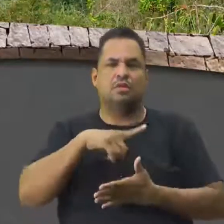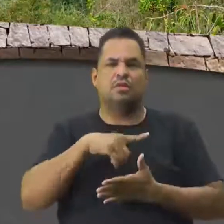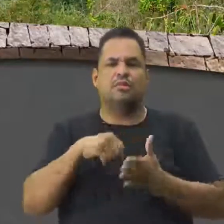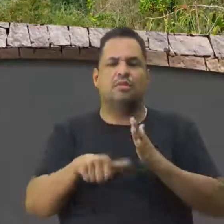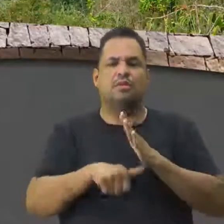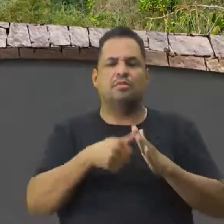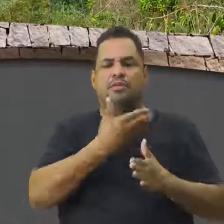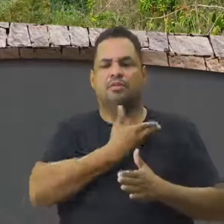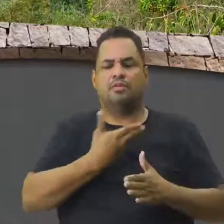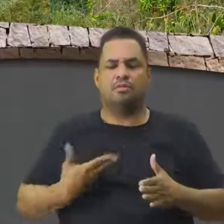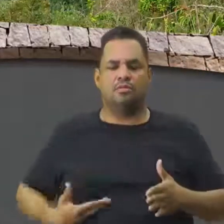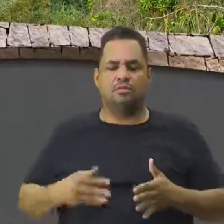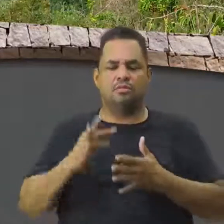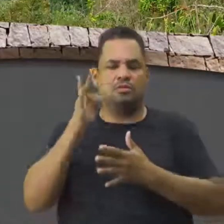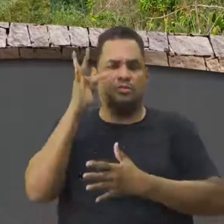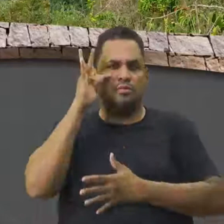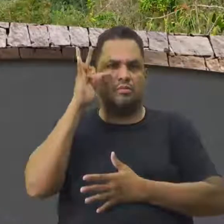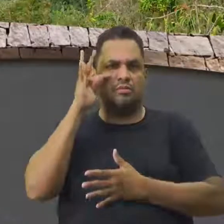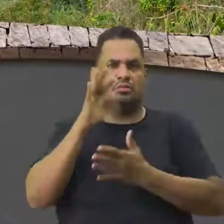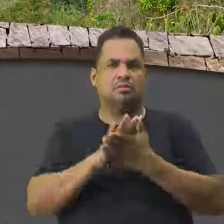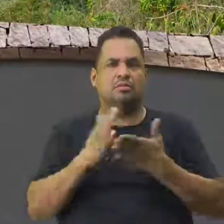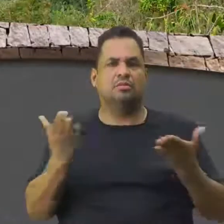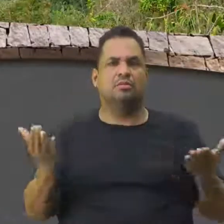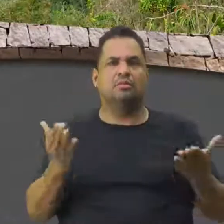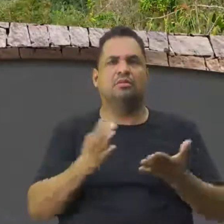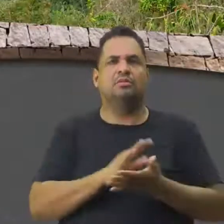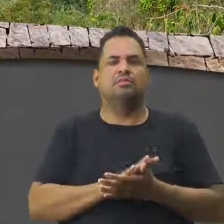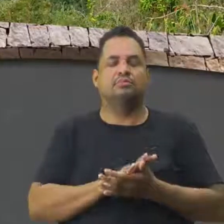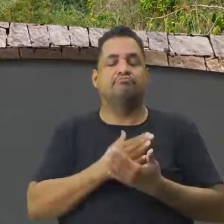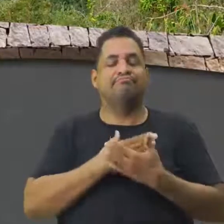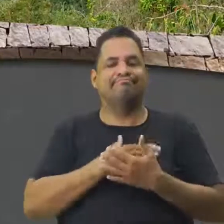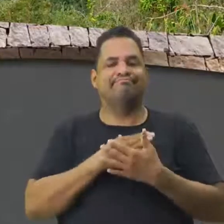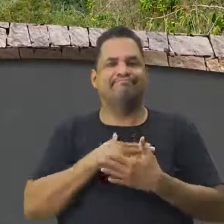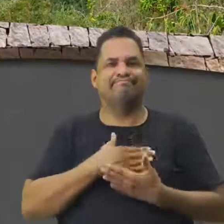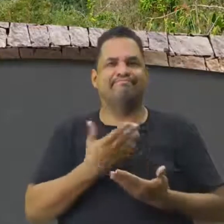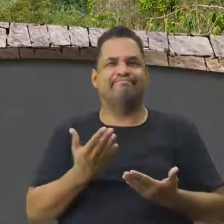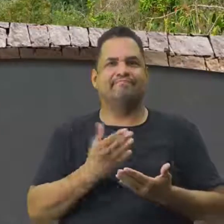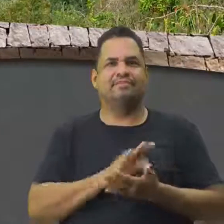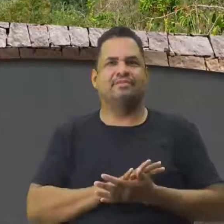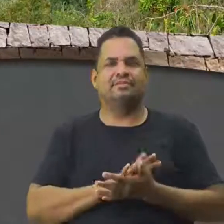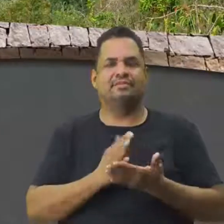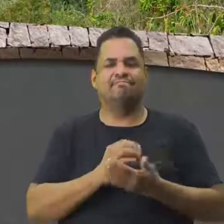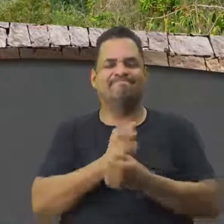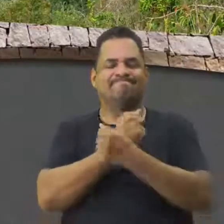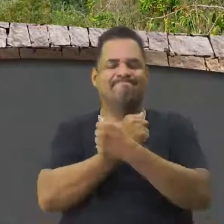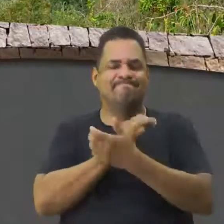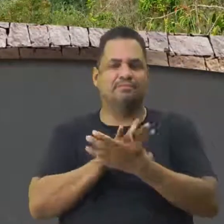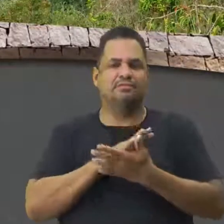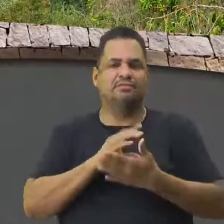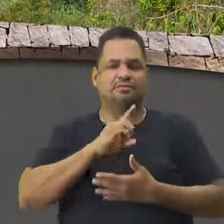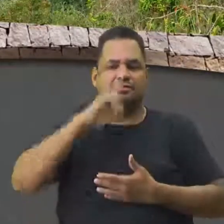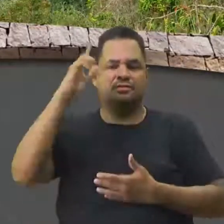Jorge Teixeira, que é o grande criador do universo. Abençoe a todos vocês